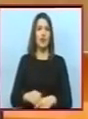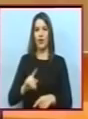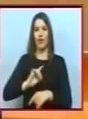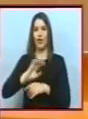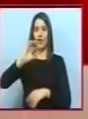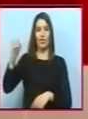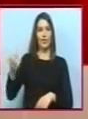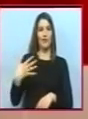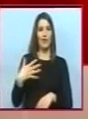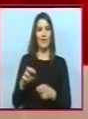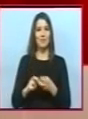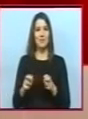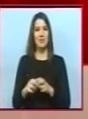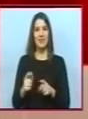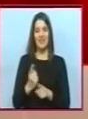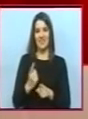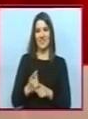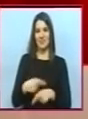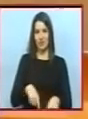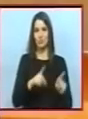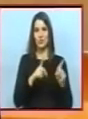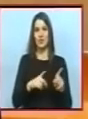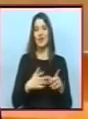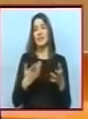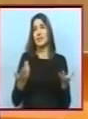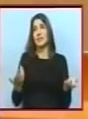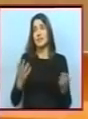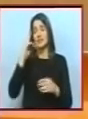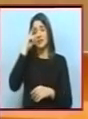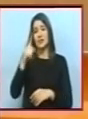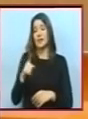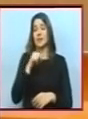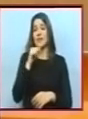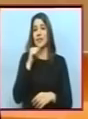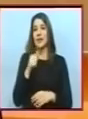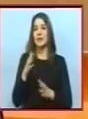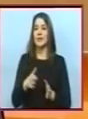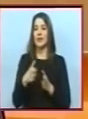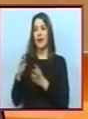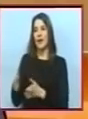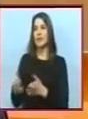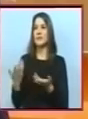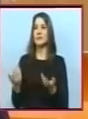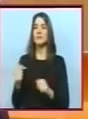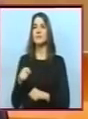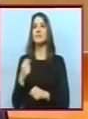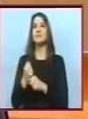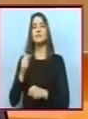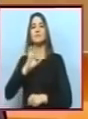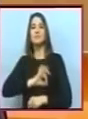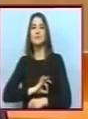Os decisores políticos devolveram-vos o problema? Sabe que há sempre aqui, por um lado, os